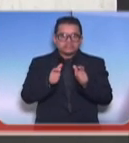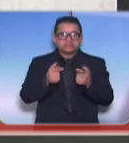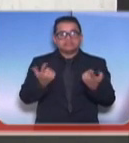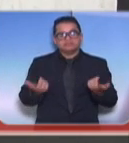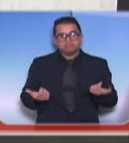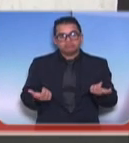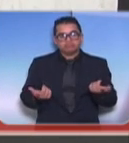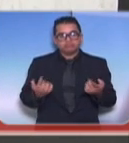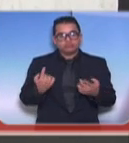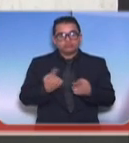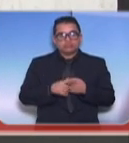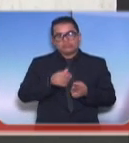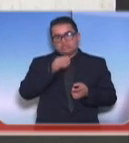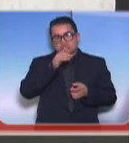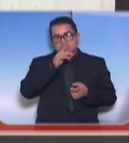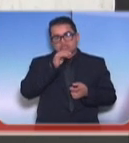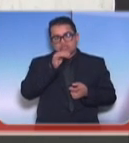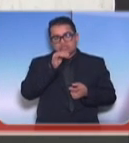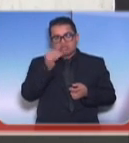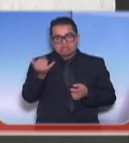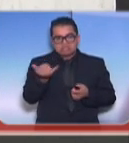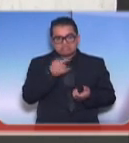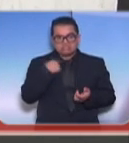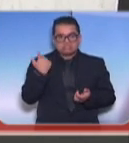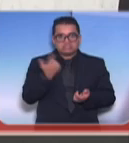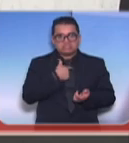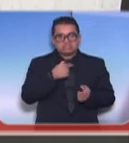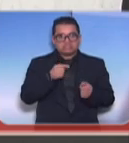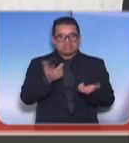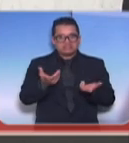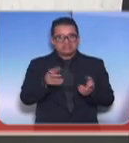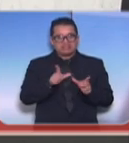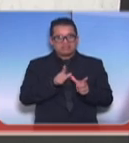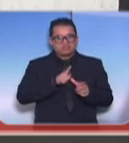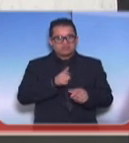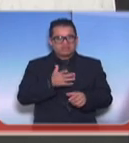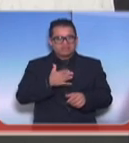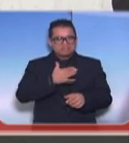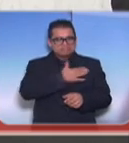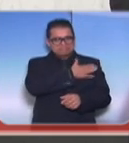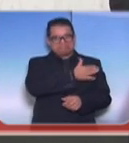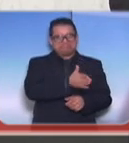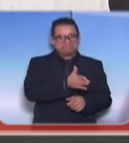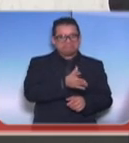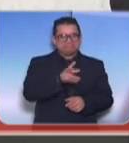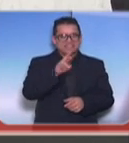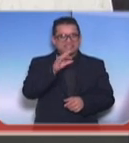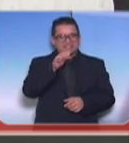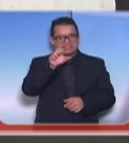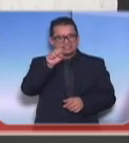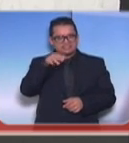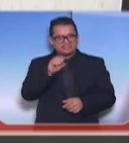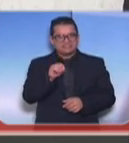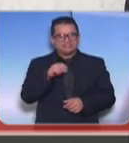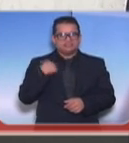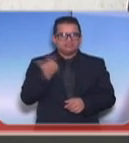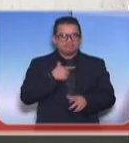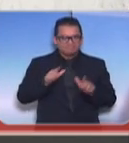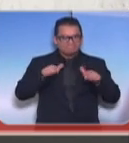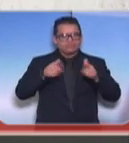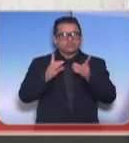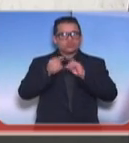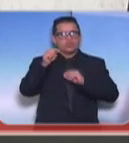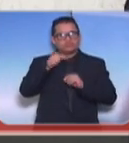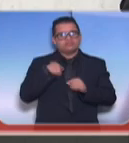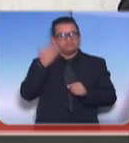quanto dizem que nós somos, praticamos racismo e outras coisas. A Polícia Militar é uma que mais luta contra isso. E tenha certeza que, se